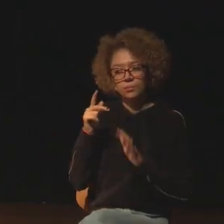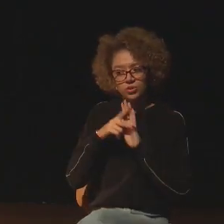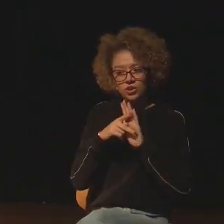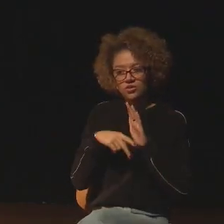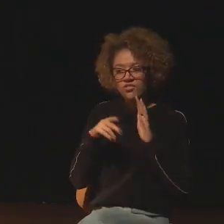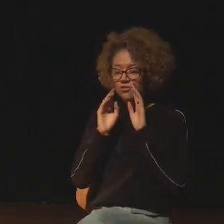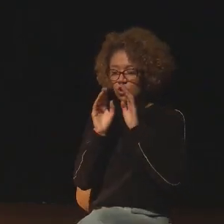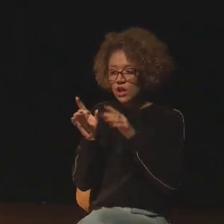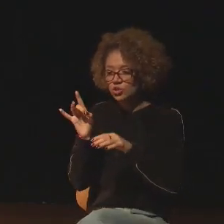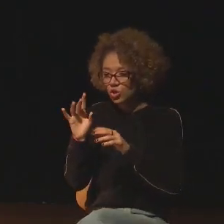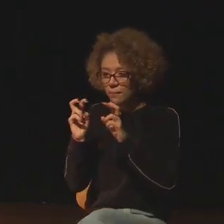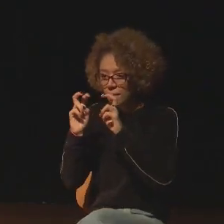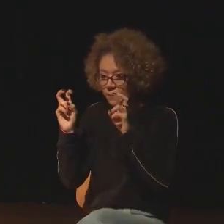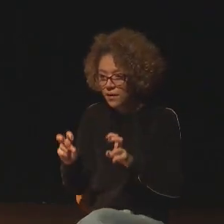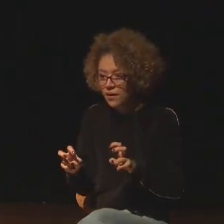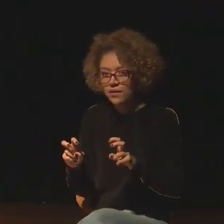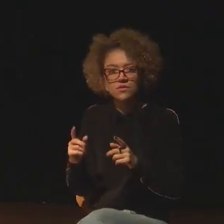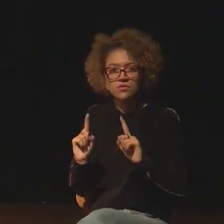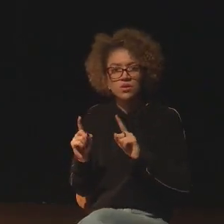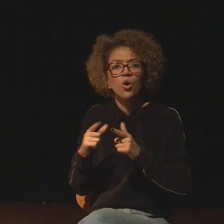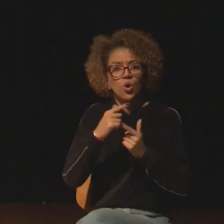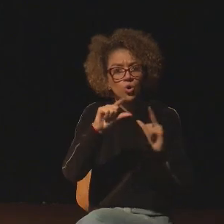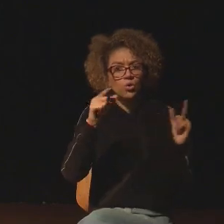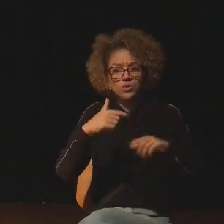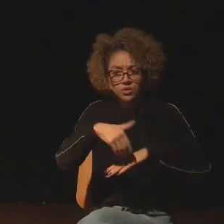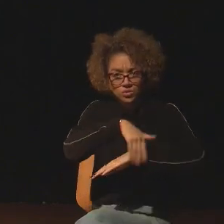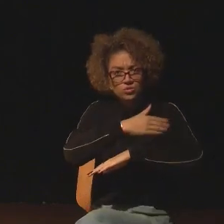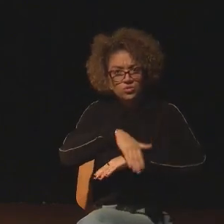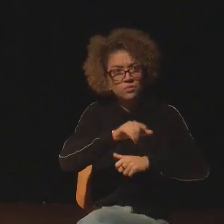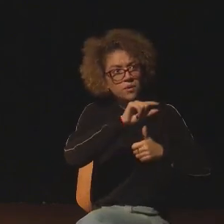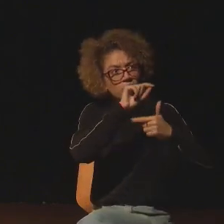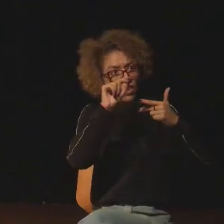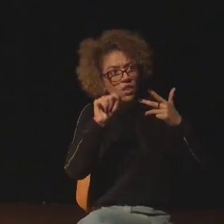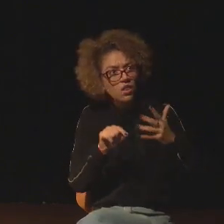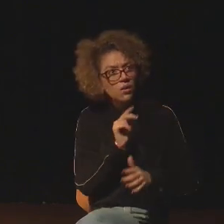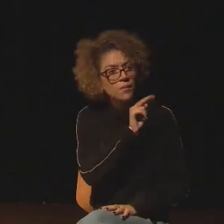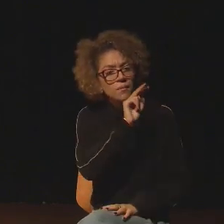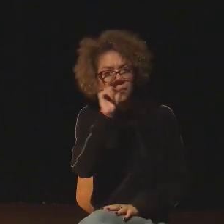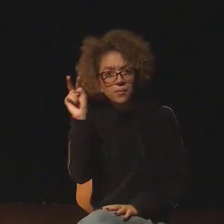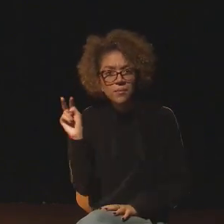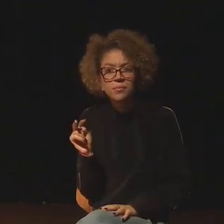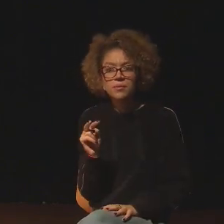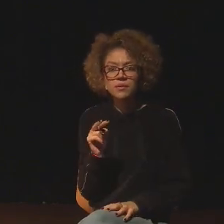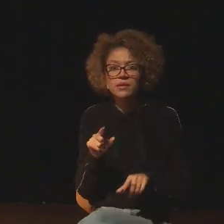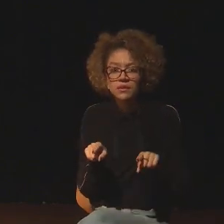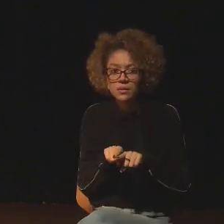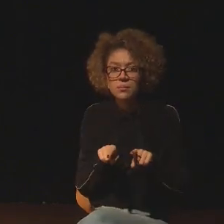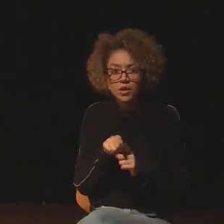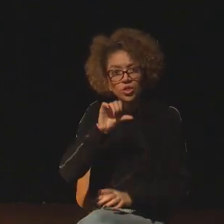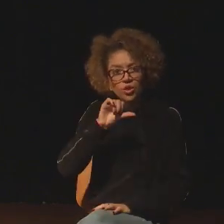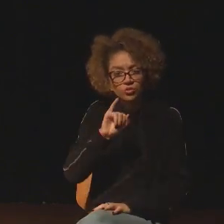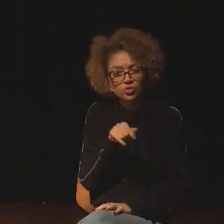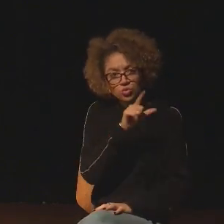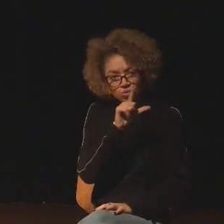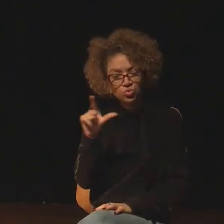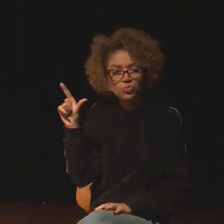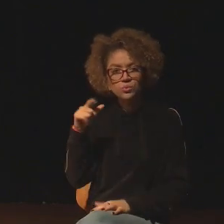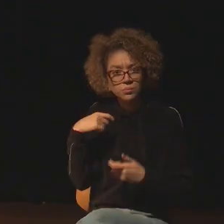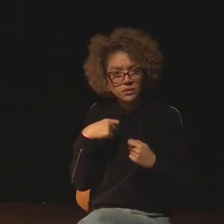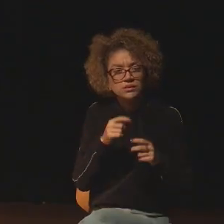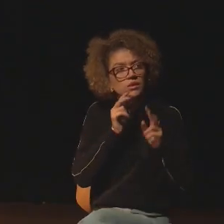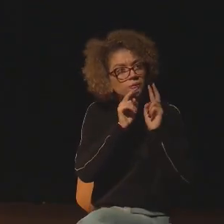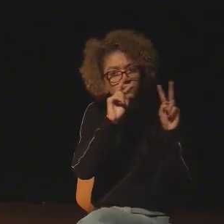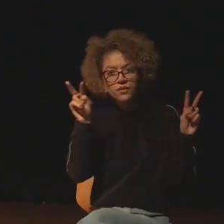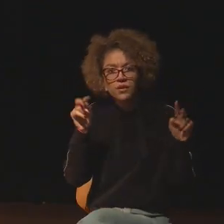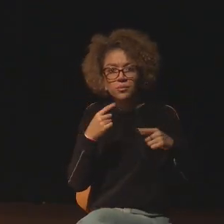nós precisamos sim olhar para Pamplona, para Rio Claro, para a Rua Professor Picarolo e para a própria Avenida 9 de Julho. Por quê? Grande parte do trânsito